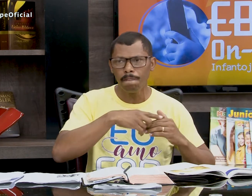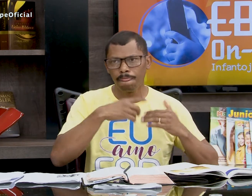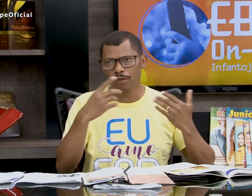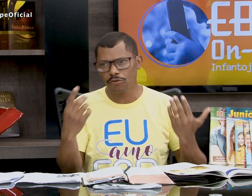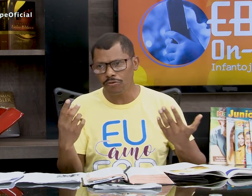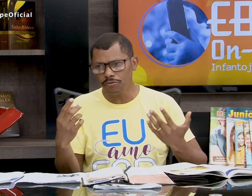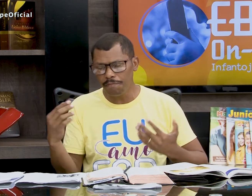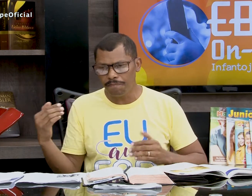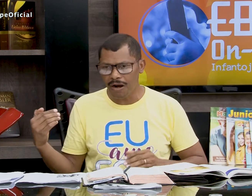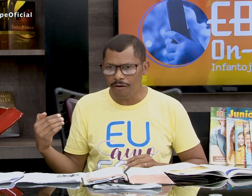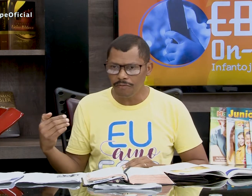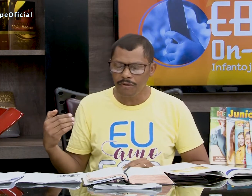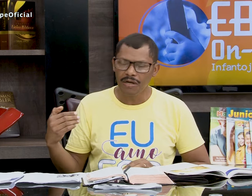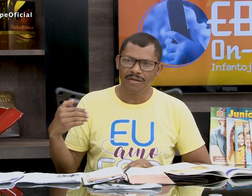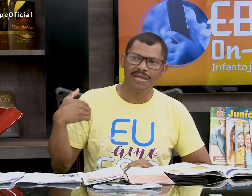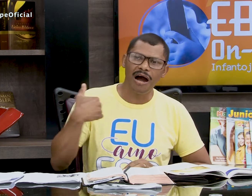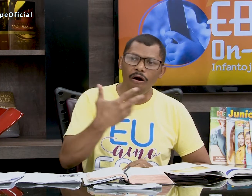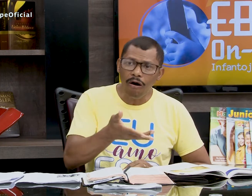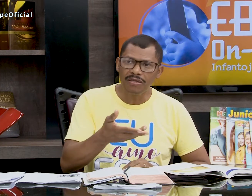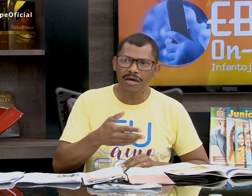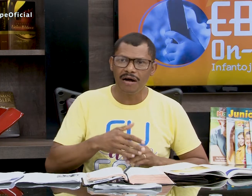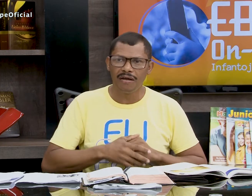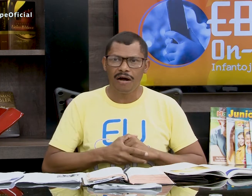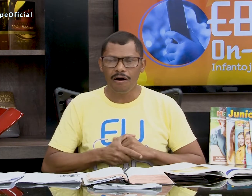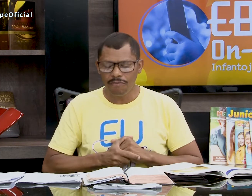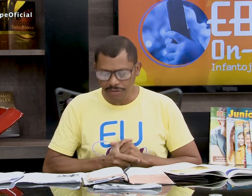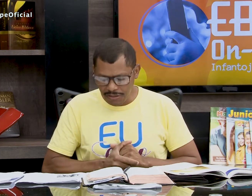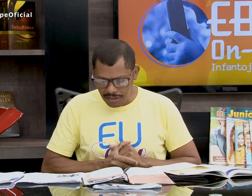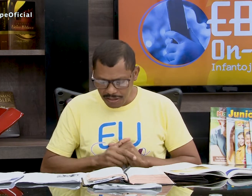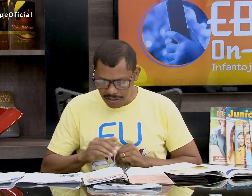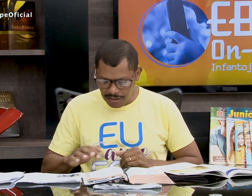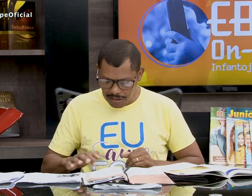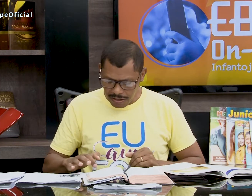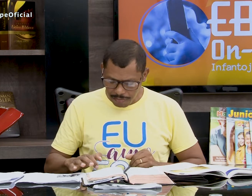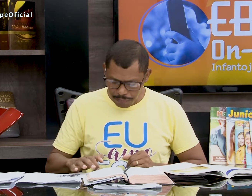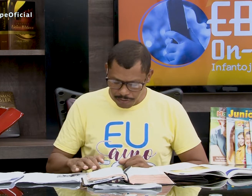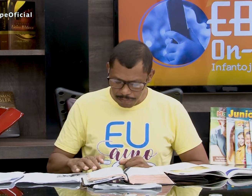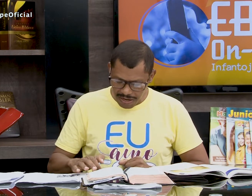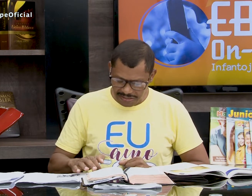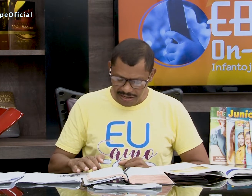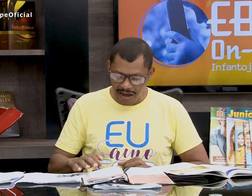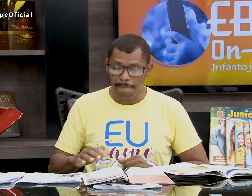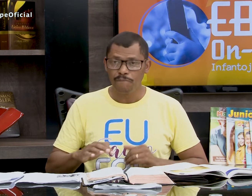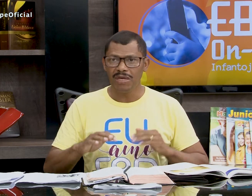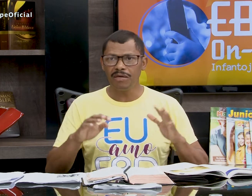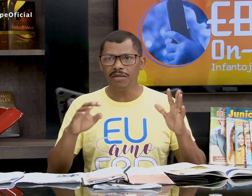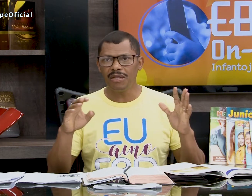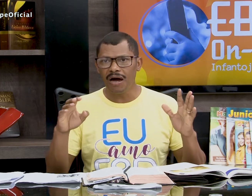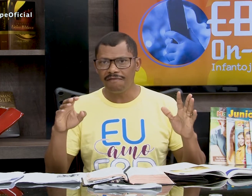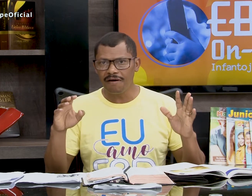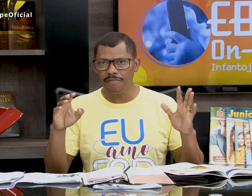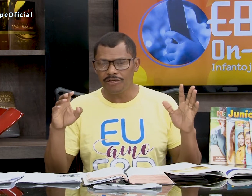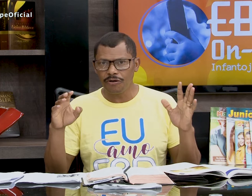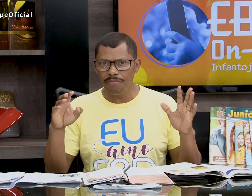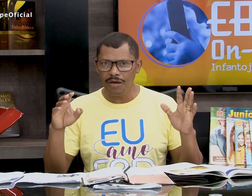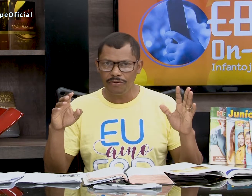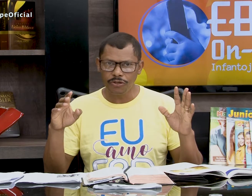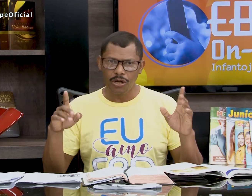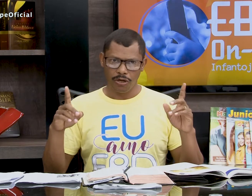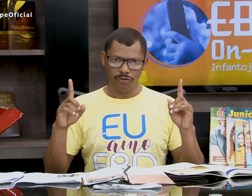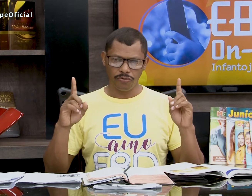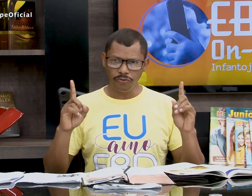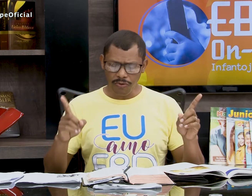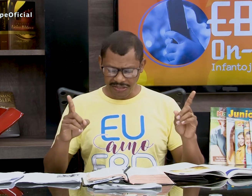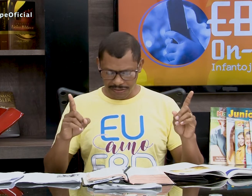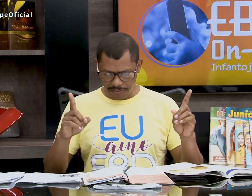percurso todo de Paulo da Rota aonde ele pode passar e que dava mais